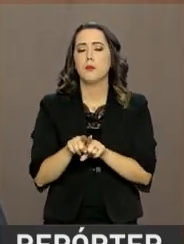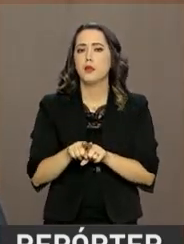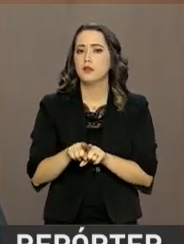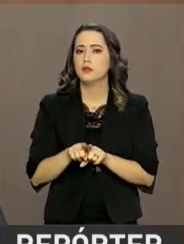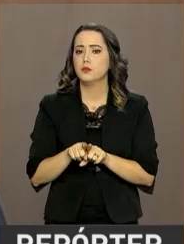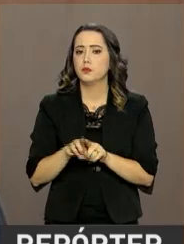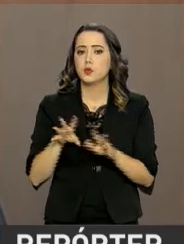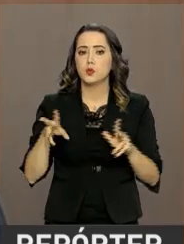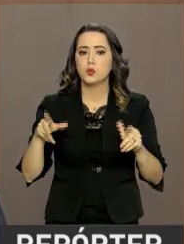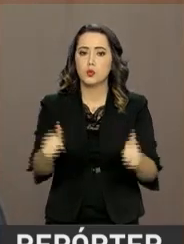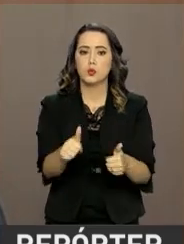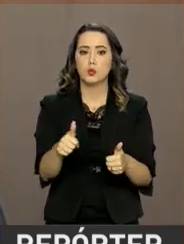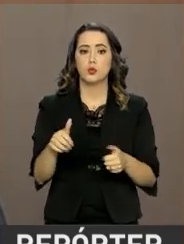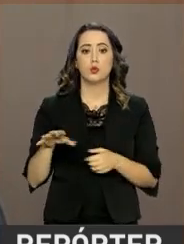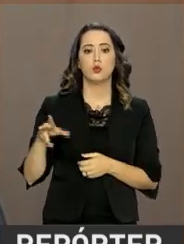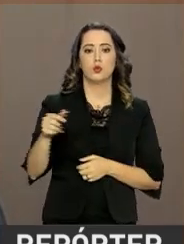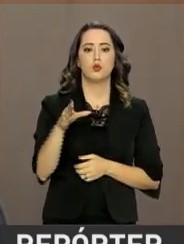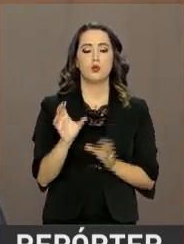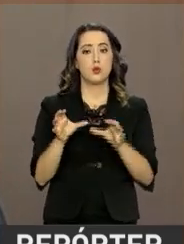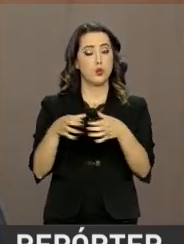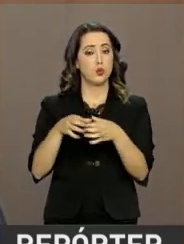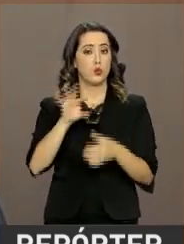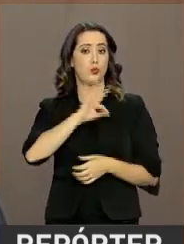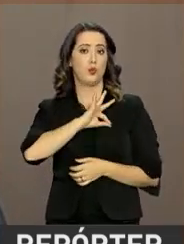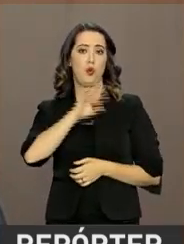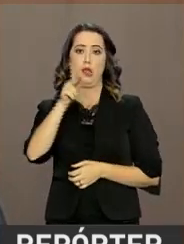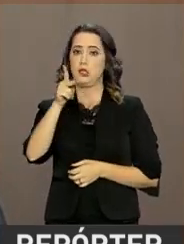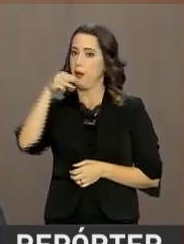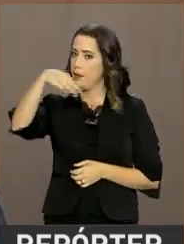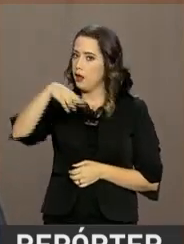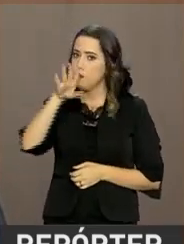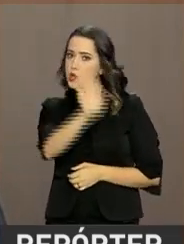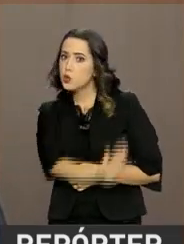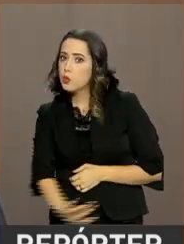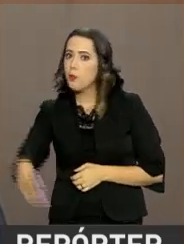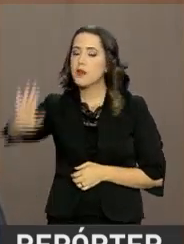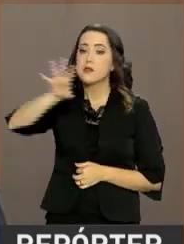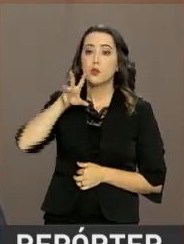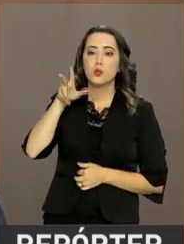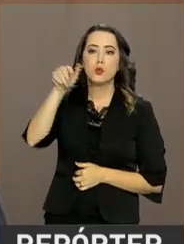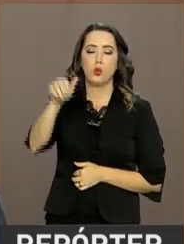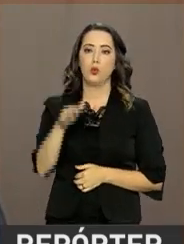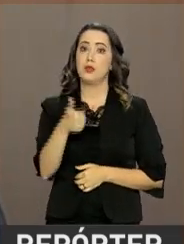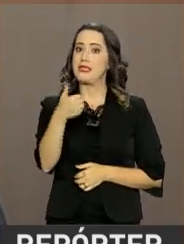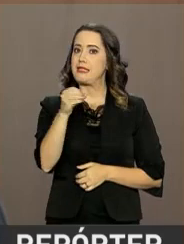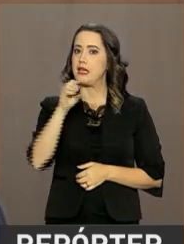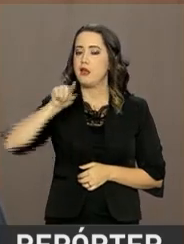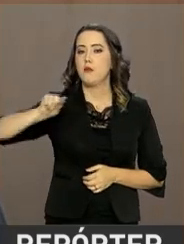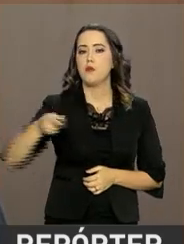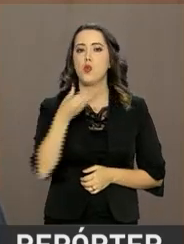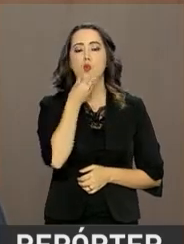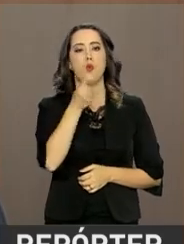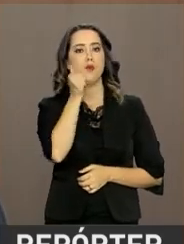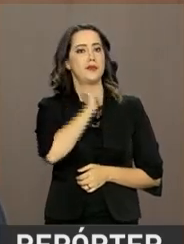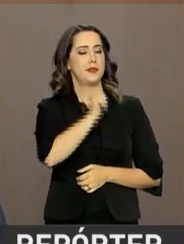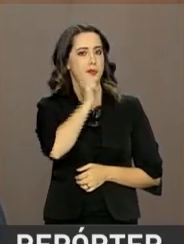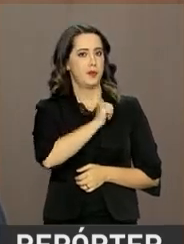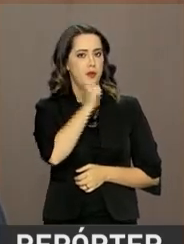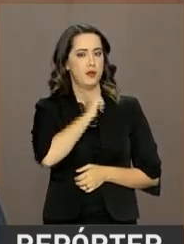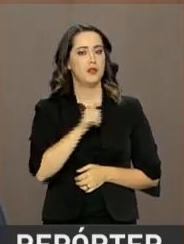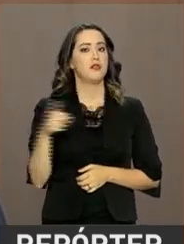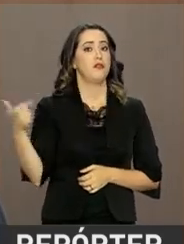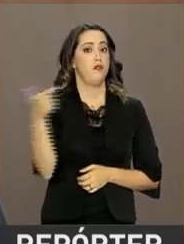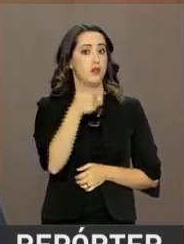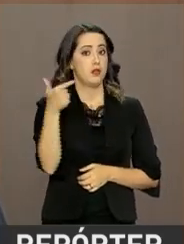todas as polícias militares do brasil um efetivo total de 100 mil homens e mulheres que foi a